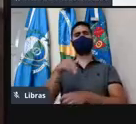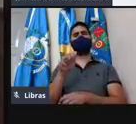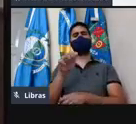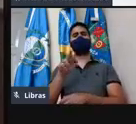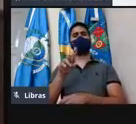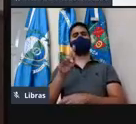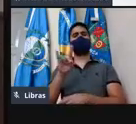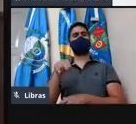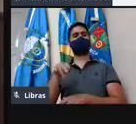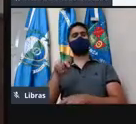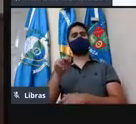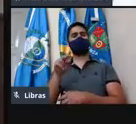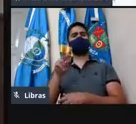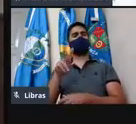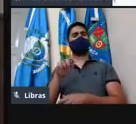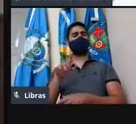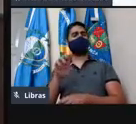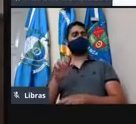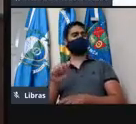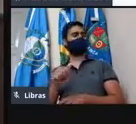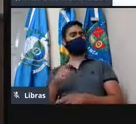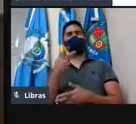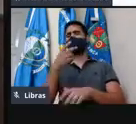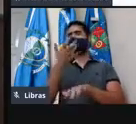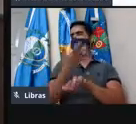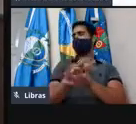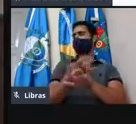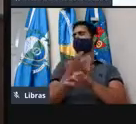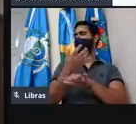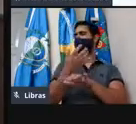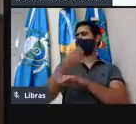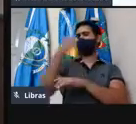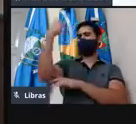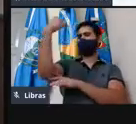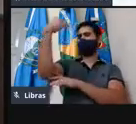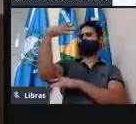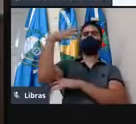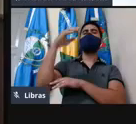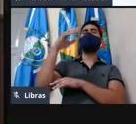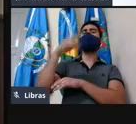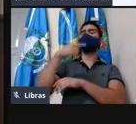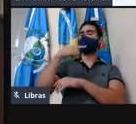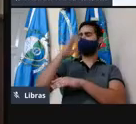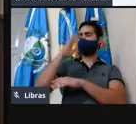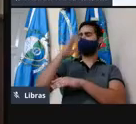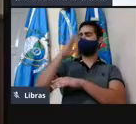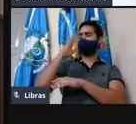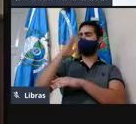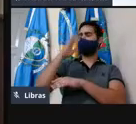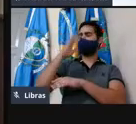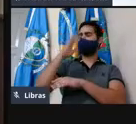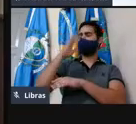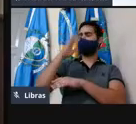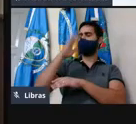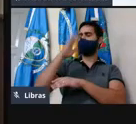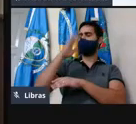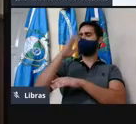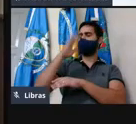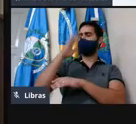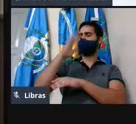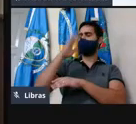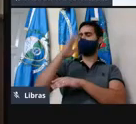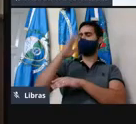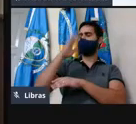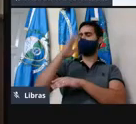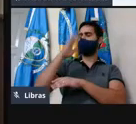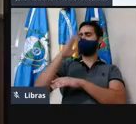a praça estava com as lâmpadas quase toda queimada. Foram lá, fizeram a manutenção. Hoje eu estou vendo nosso amigo Saulo Correia pedindo